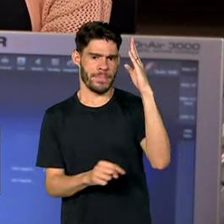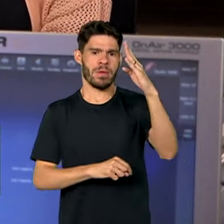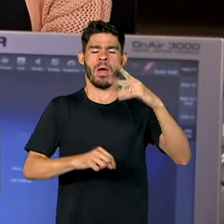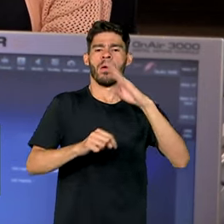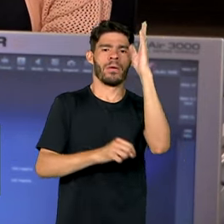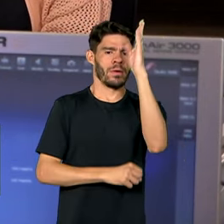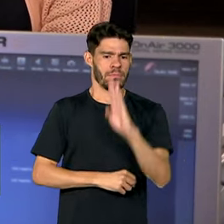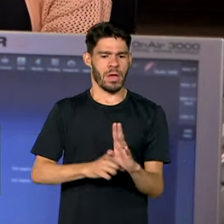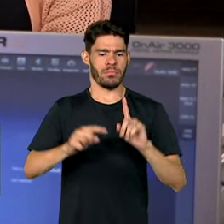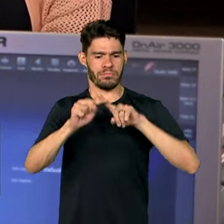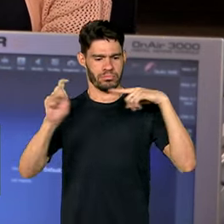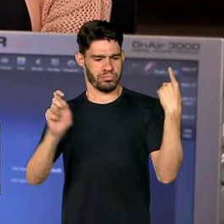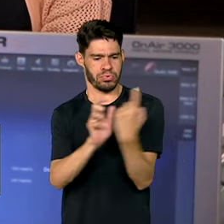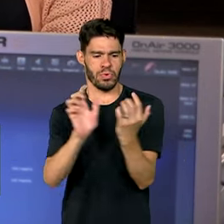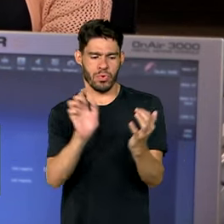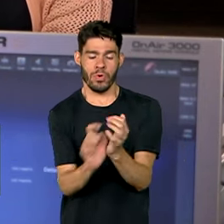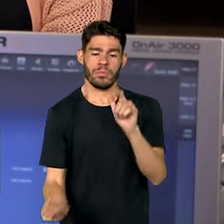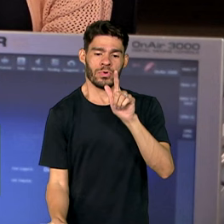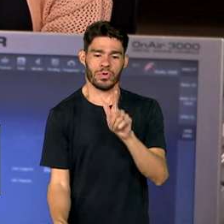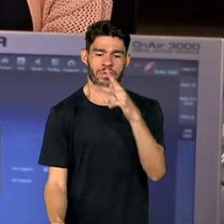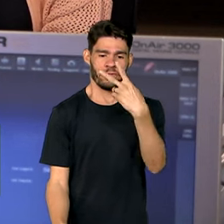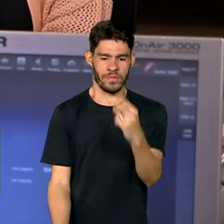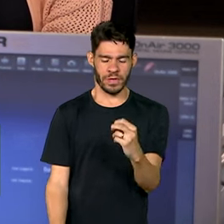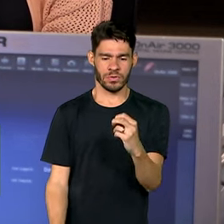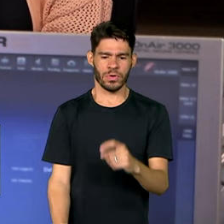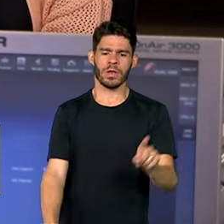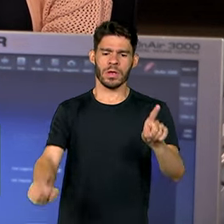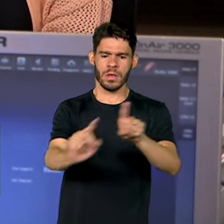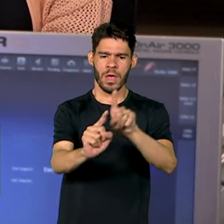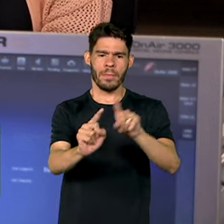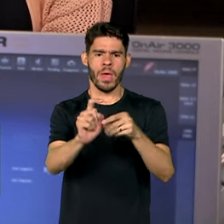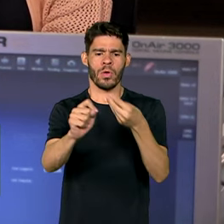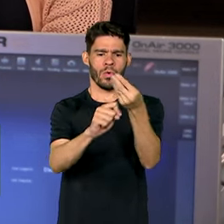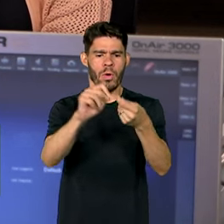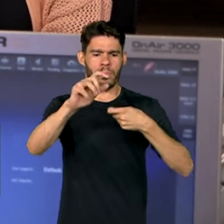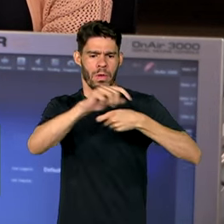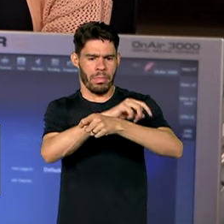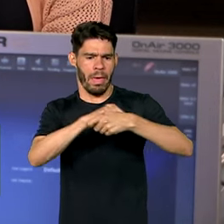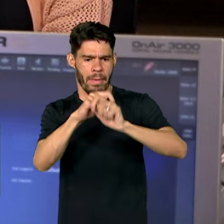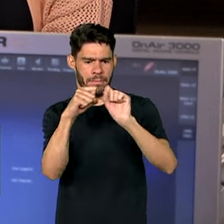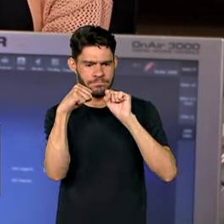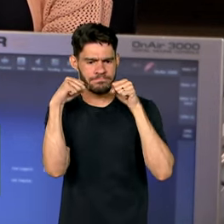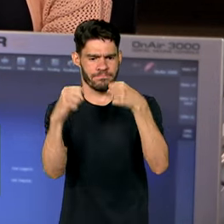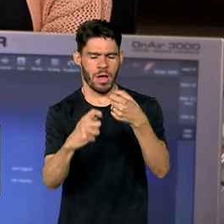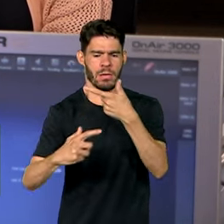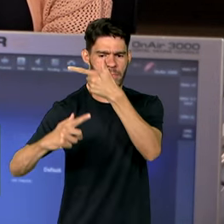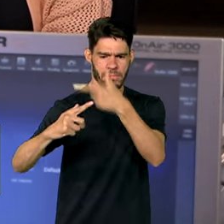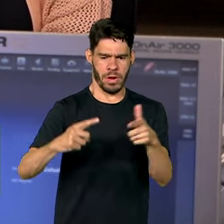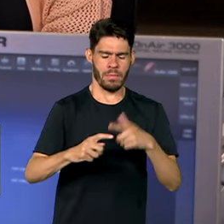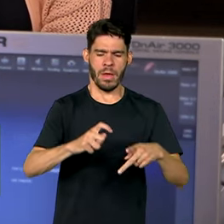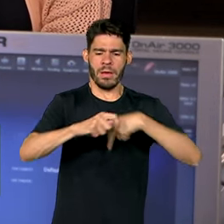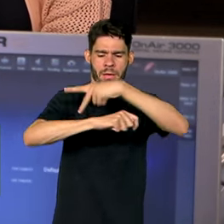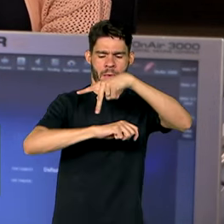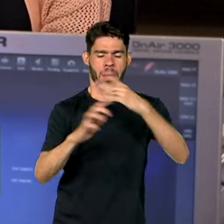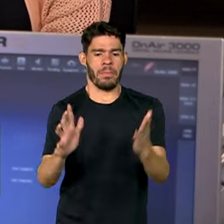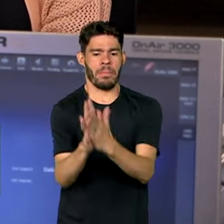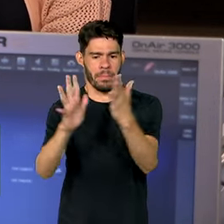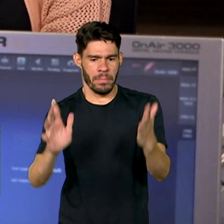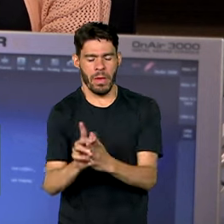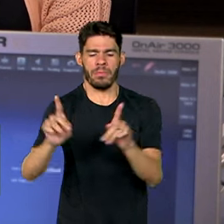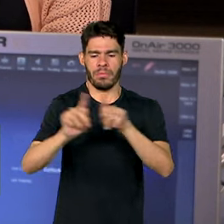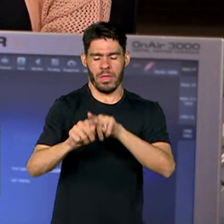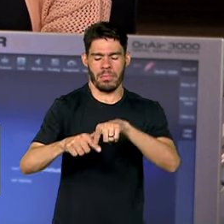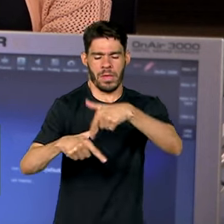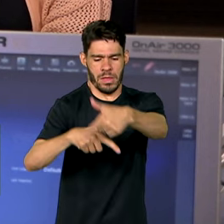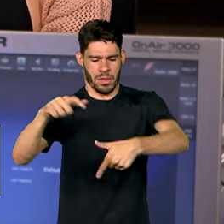Brasil paraa Reunião de Cúpula do G20 além de formas de financiar o enfrentamento desses problemas pelos países mais pobres e ações